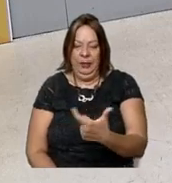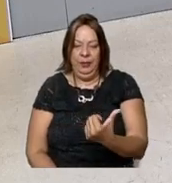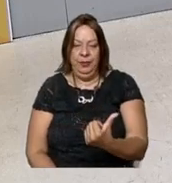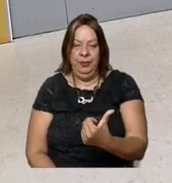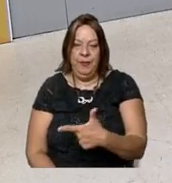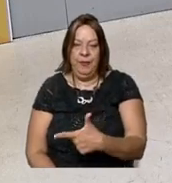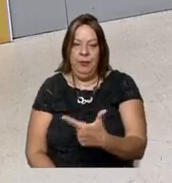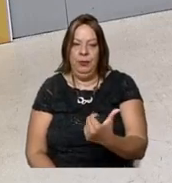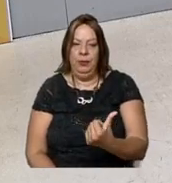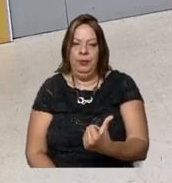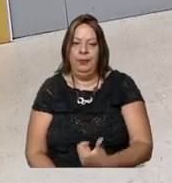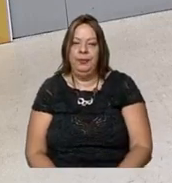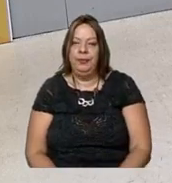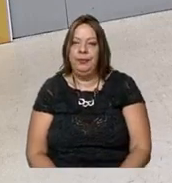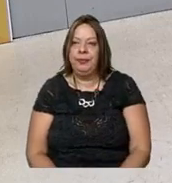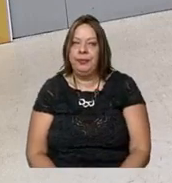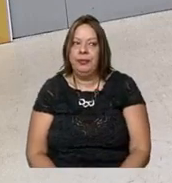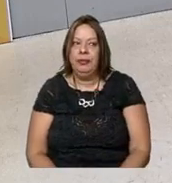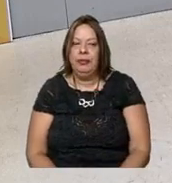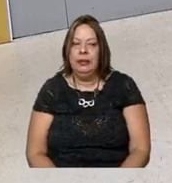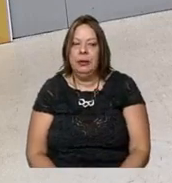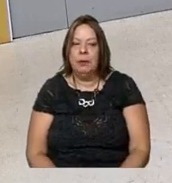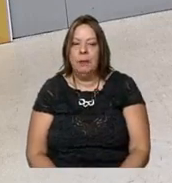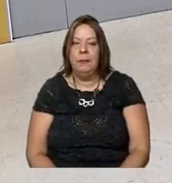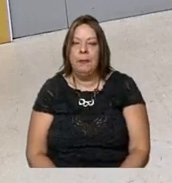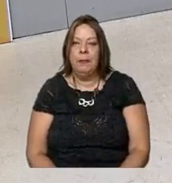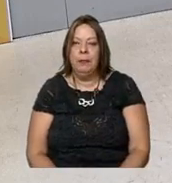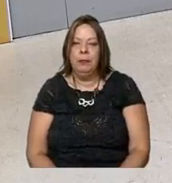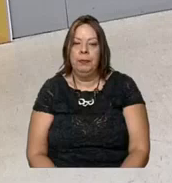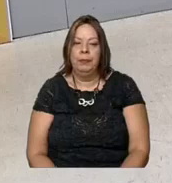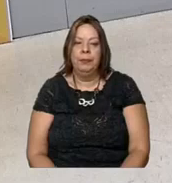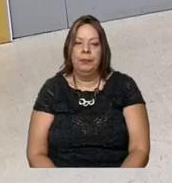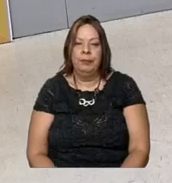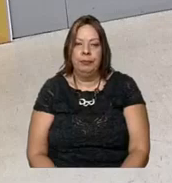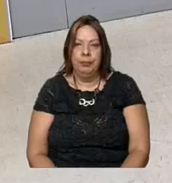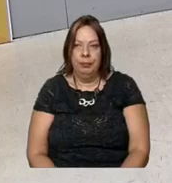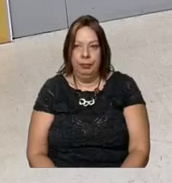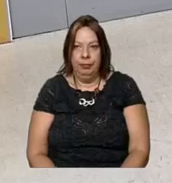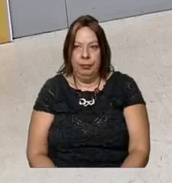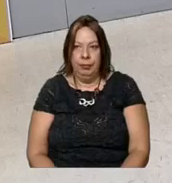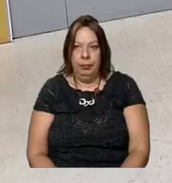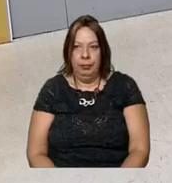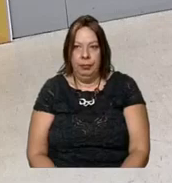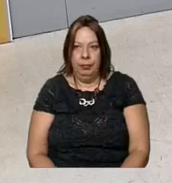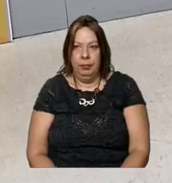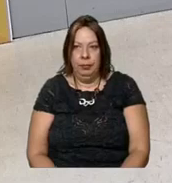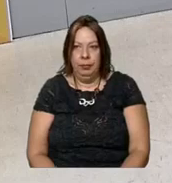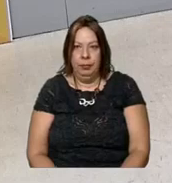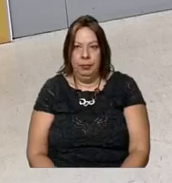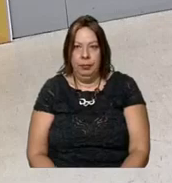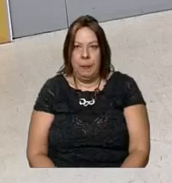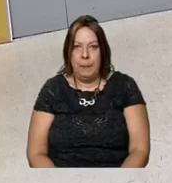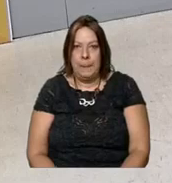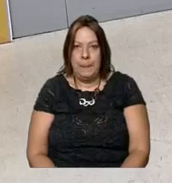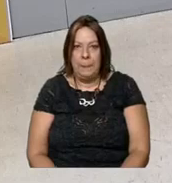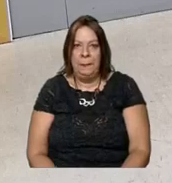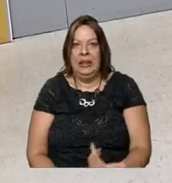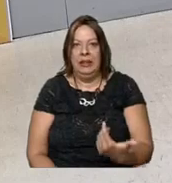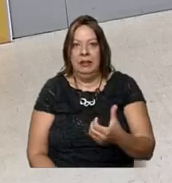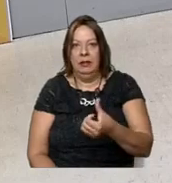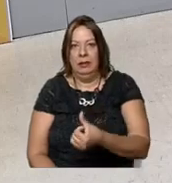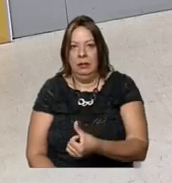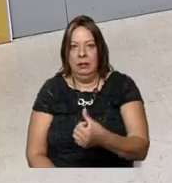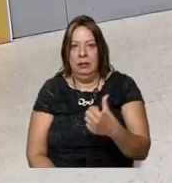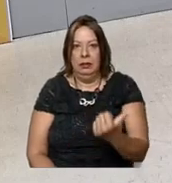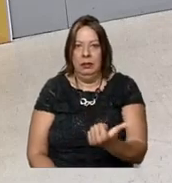26. 26. Marcou 26. Ai, meu Deus do céu. Marca. Chegando